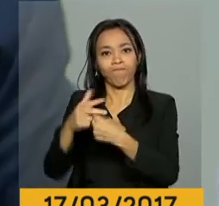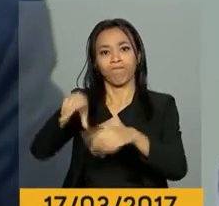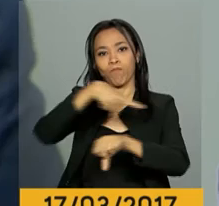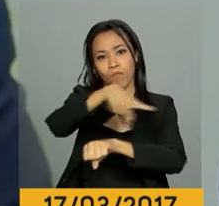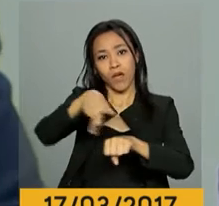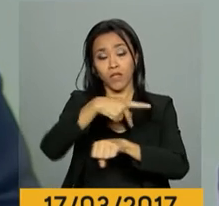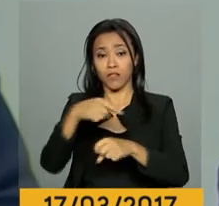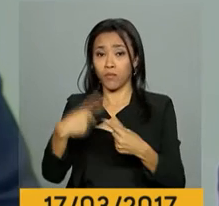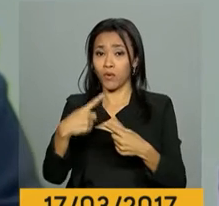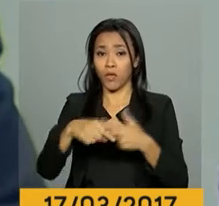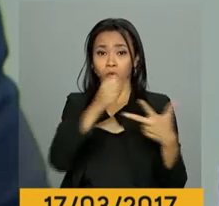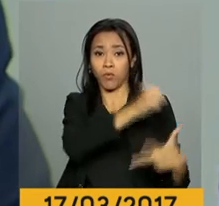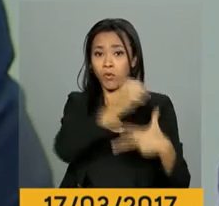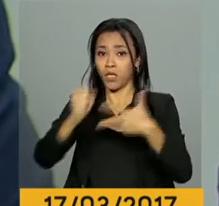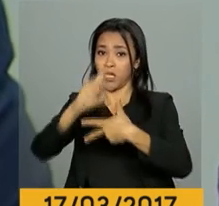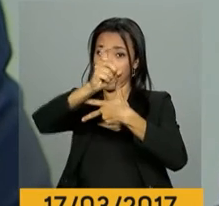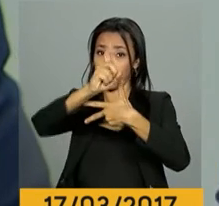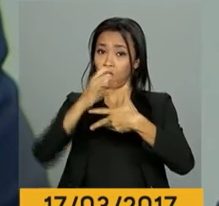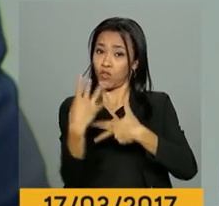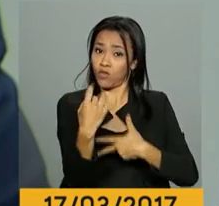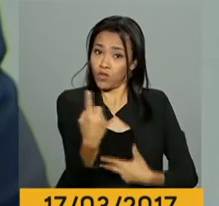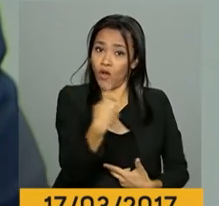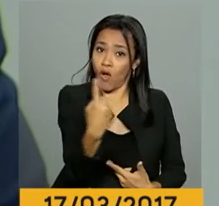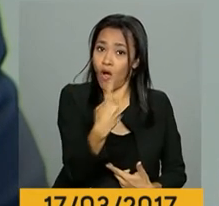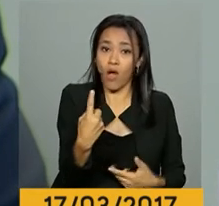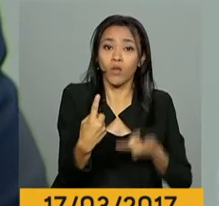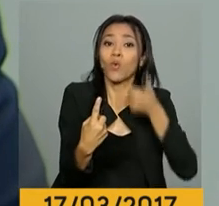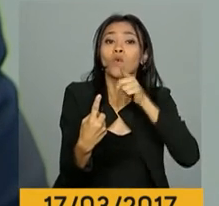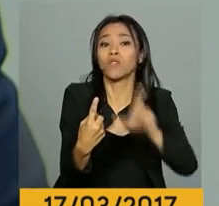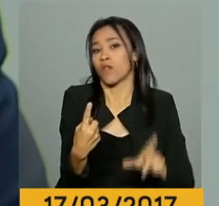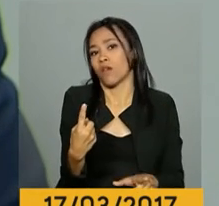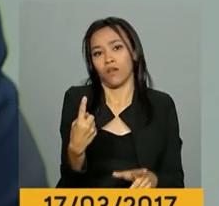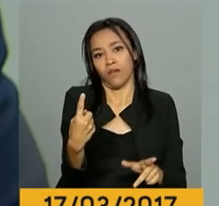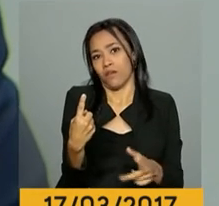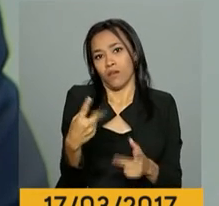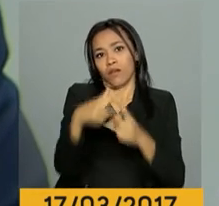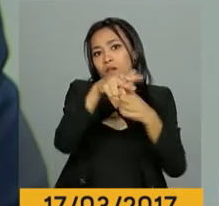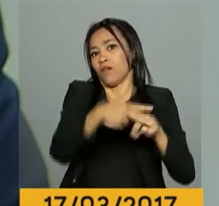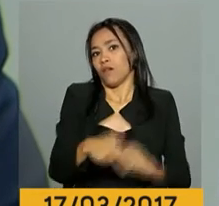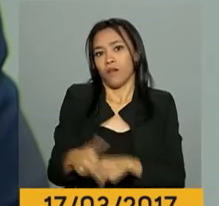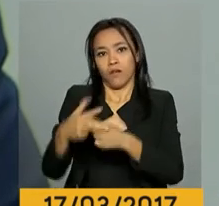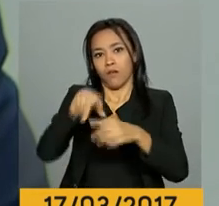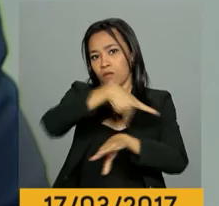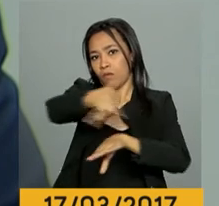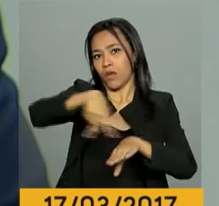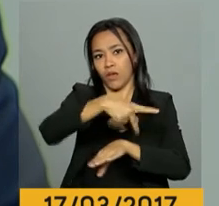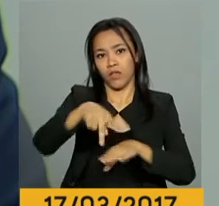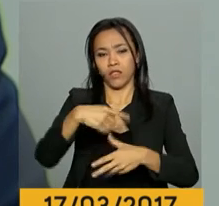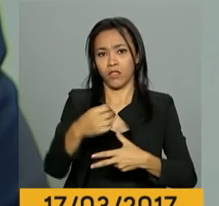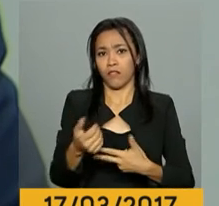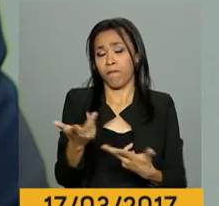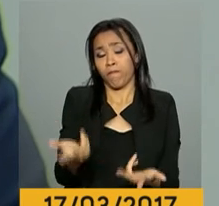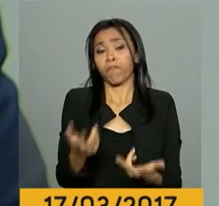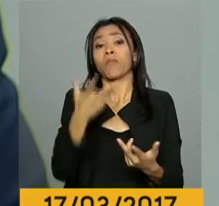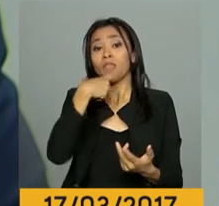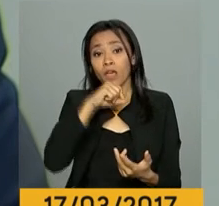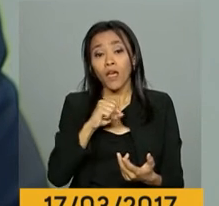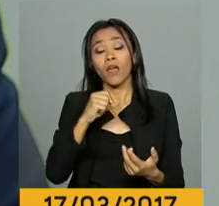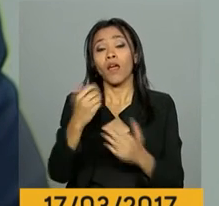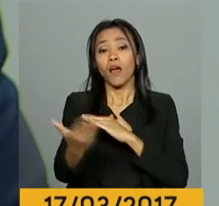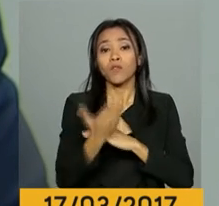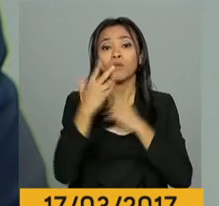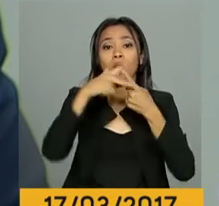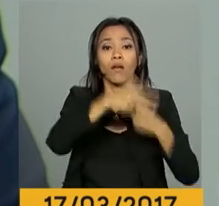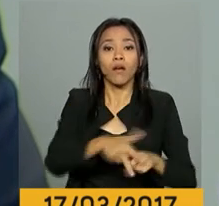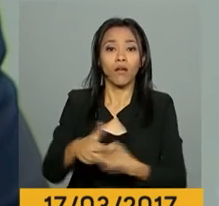Executivo não constrói sozinho o país, não é? Não há como. E nem o Congresso Nacional constrói sozinho. Quem constrói é a sociedade. E